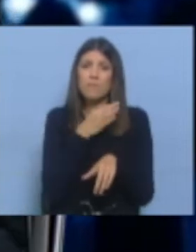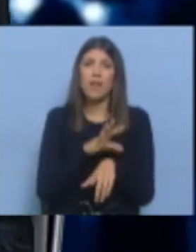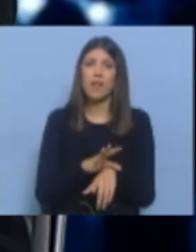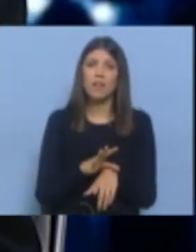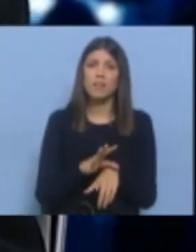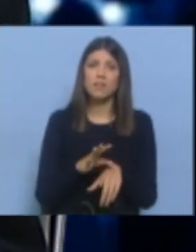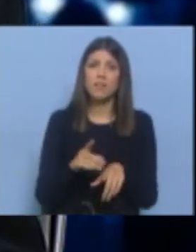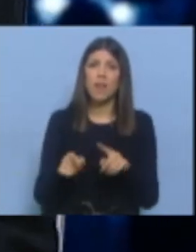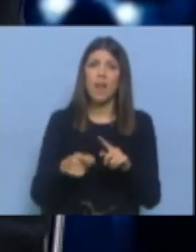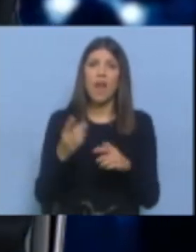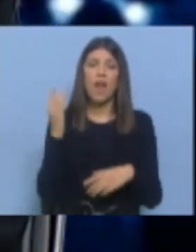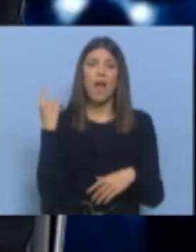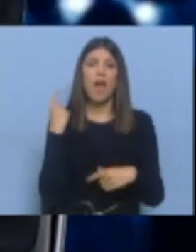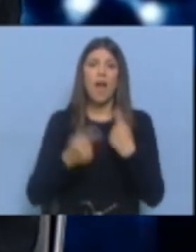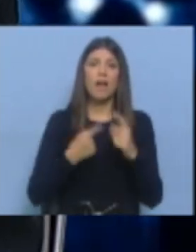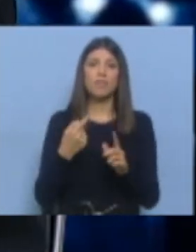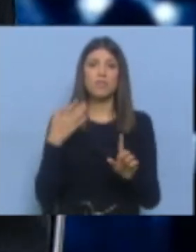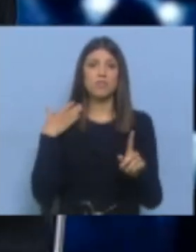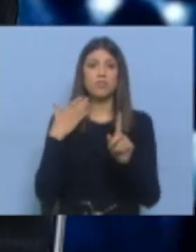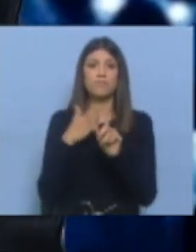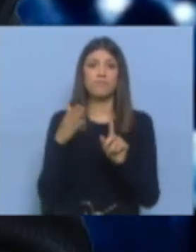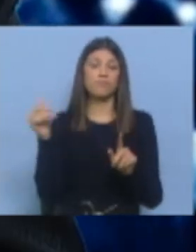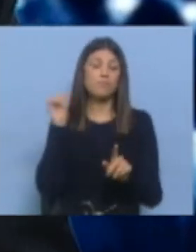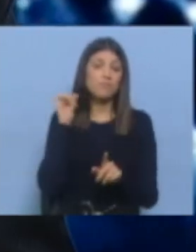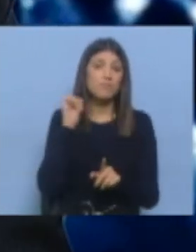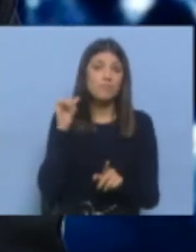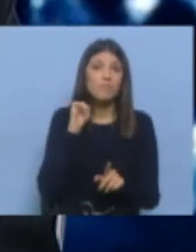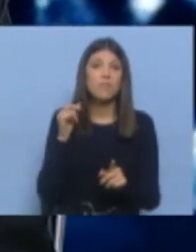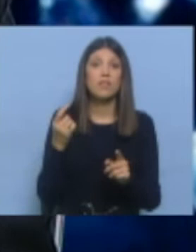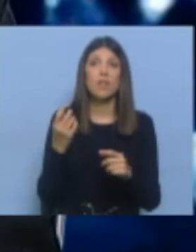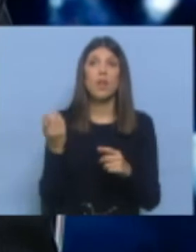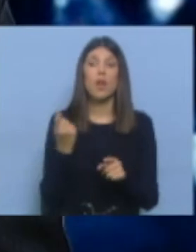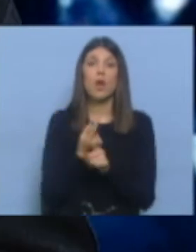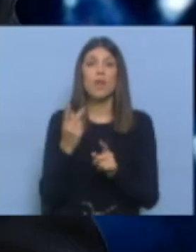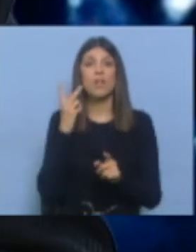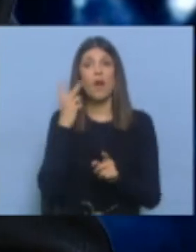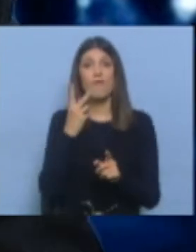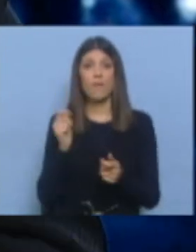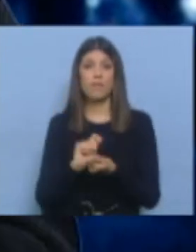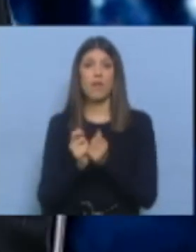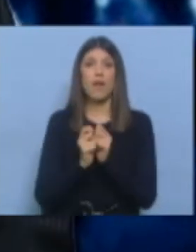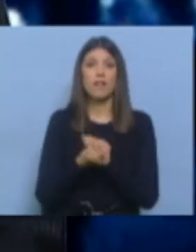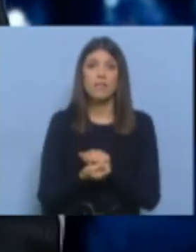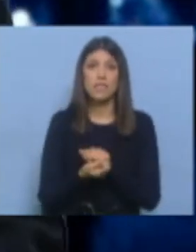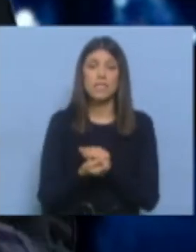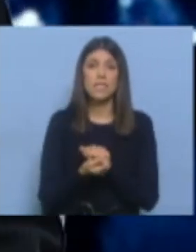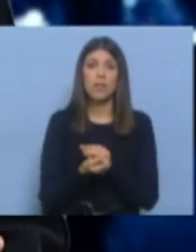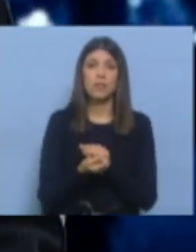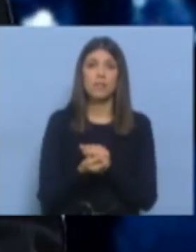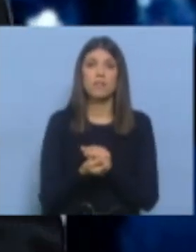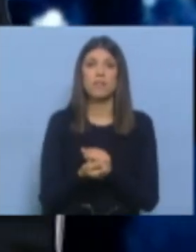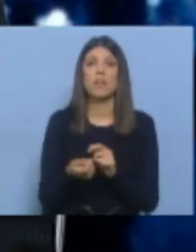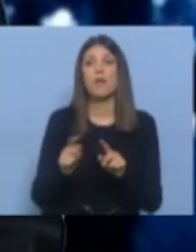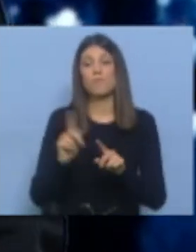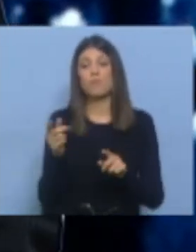porque não nos toca tão diretamente, não altera tanto a nossa vida, aquilo que é, neste momento, realmente uma tragédia também monumental e que está a